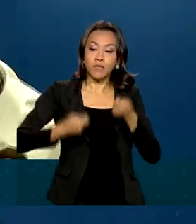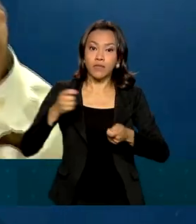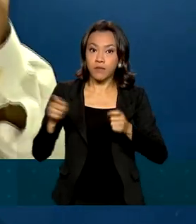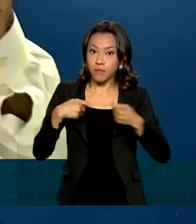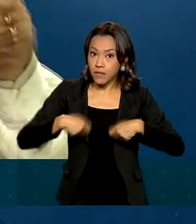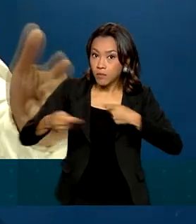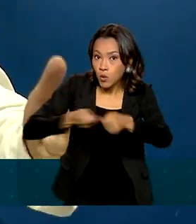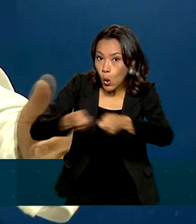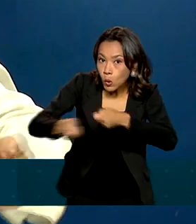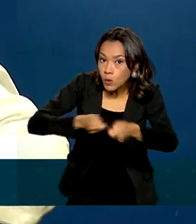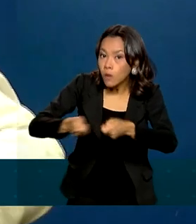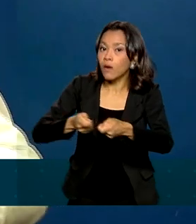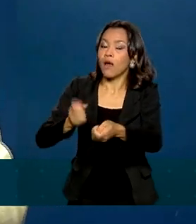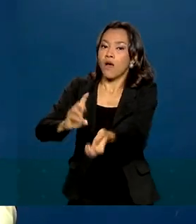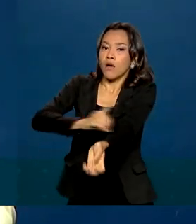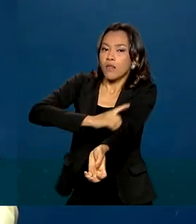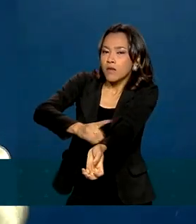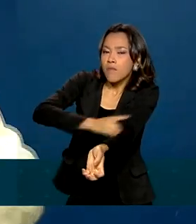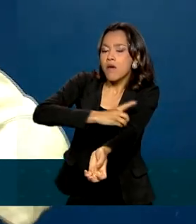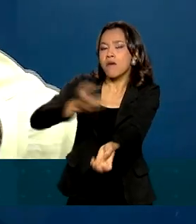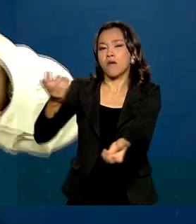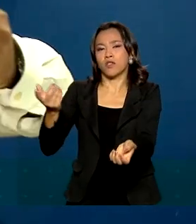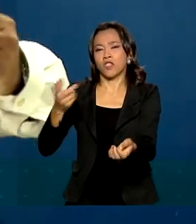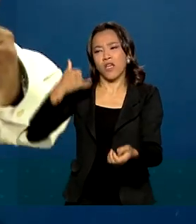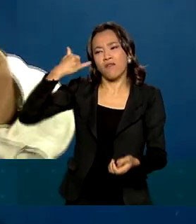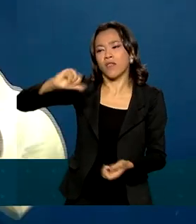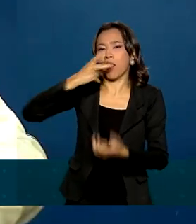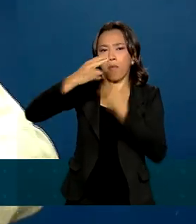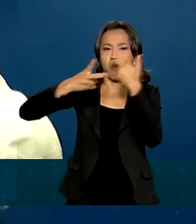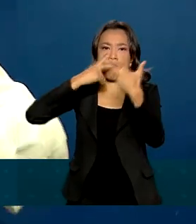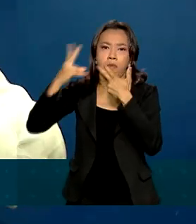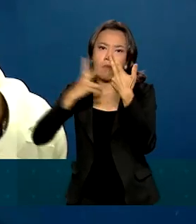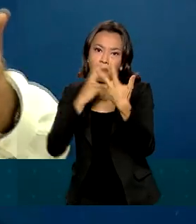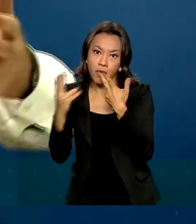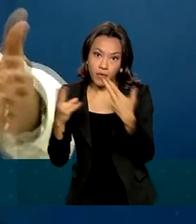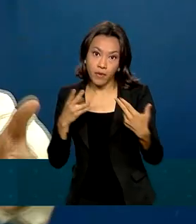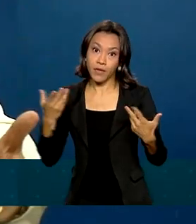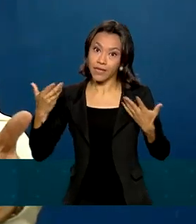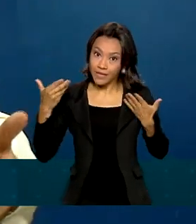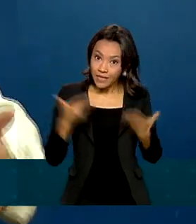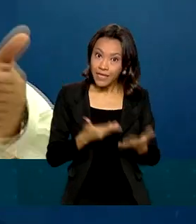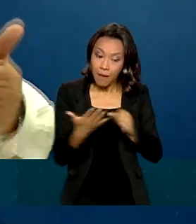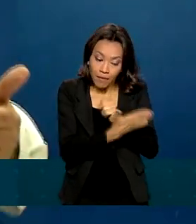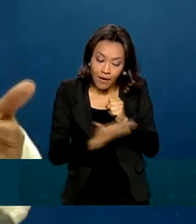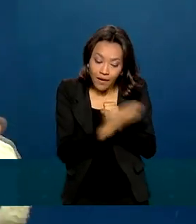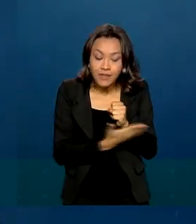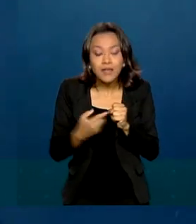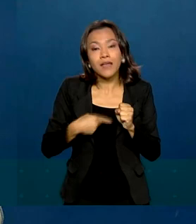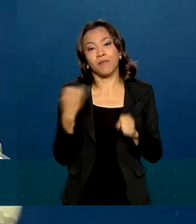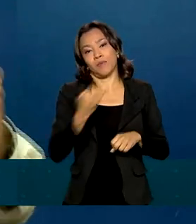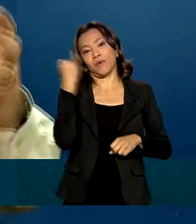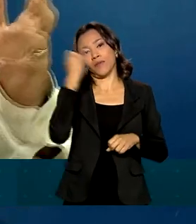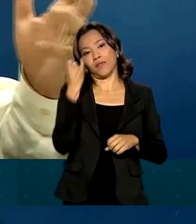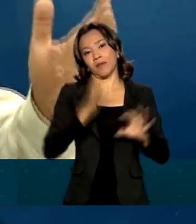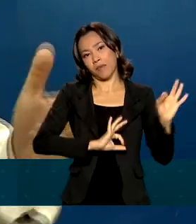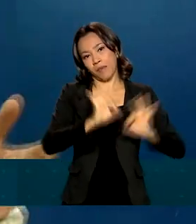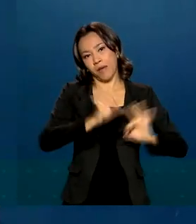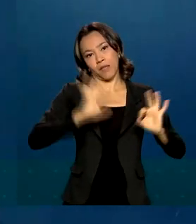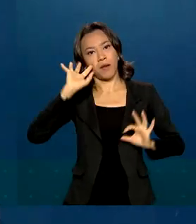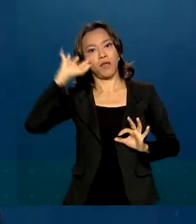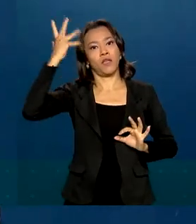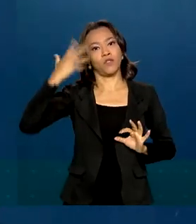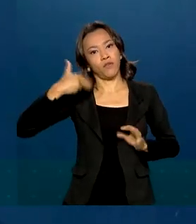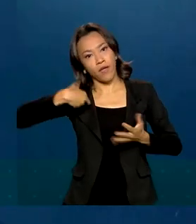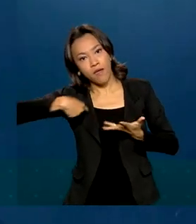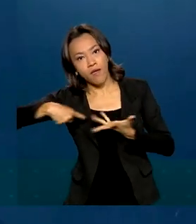nós precisamos combater o tabagismo. E o médico que está na atenção primária é o médico mais preparado para enfrentar esses problemas, justamente porque